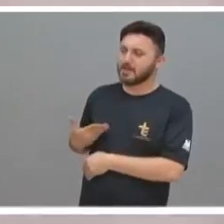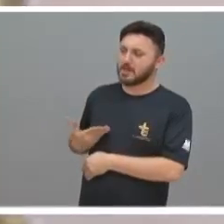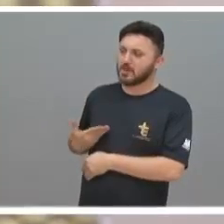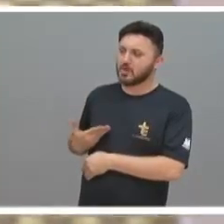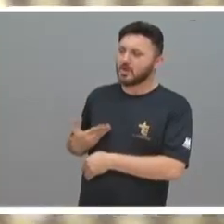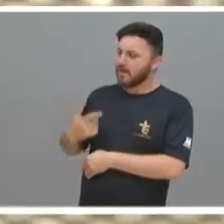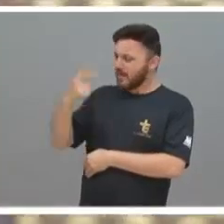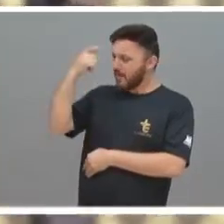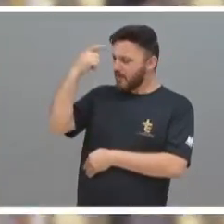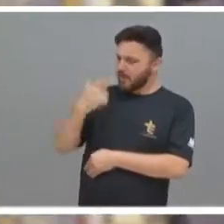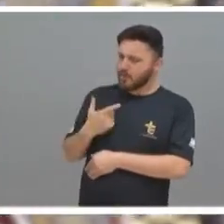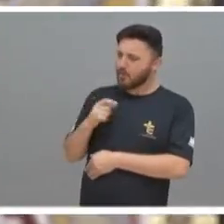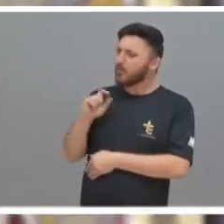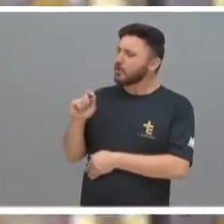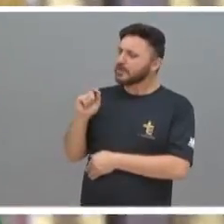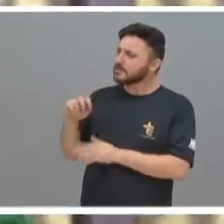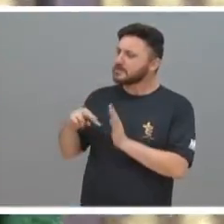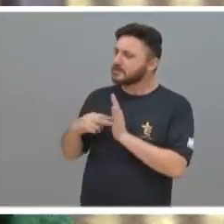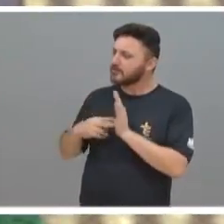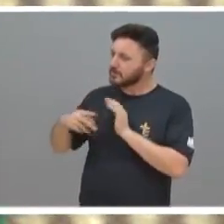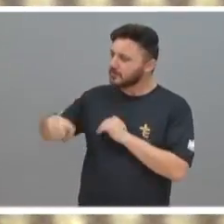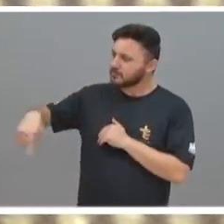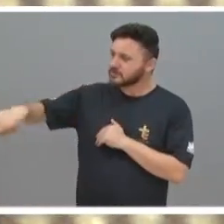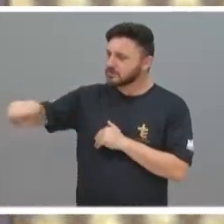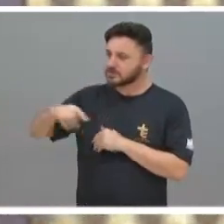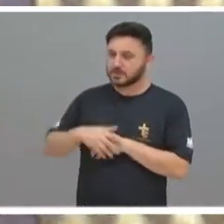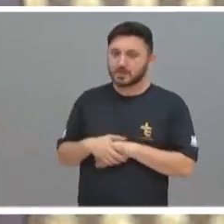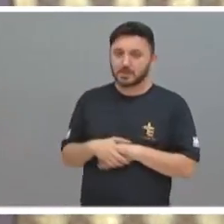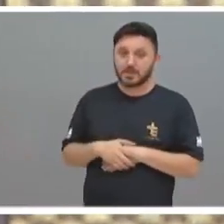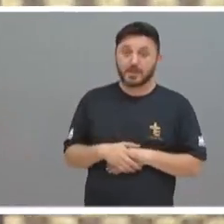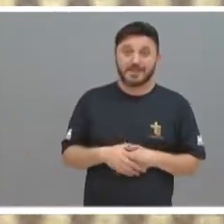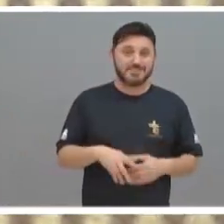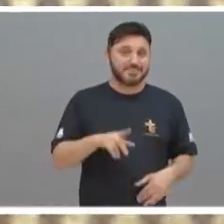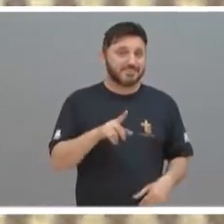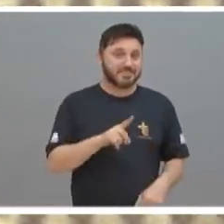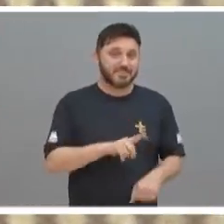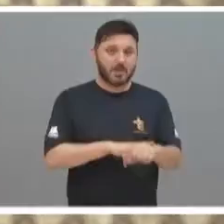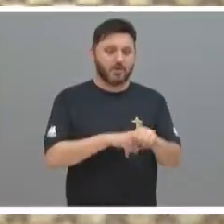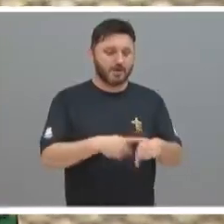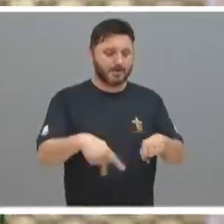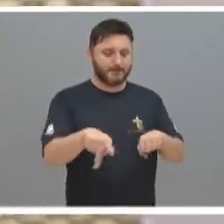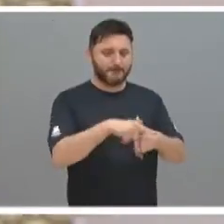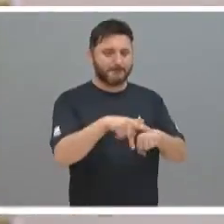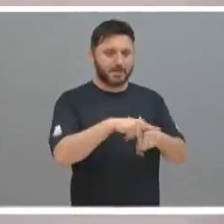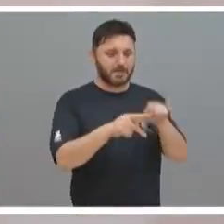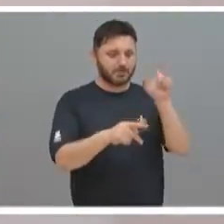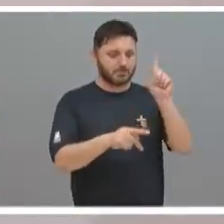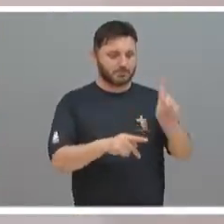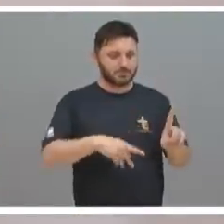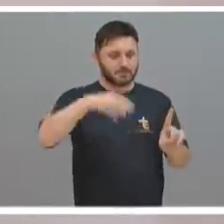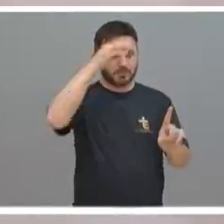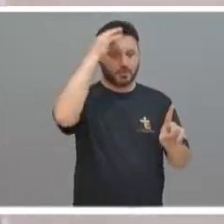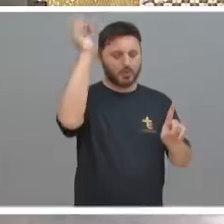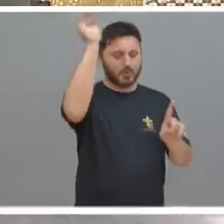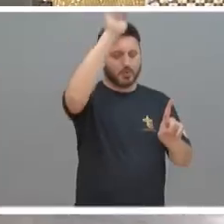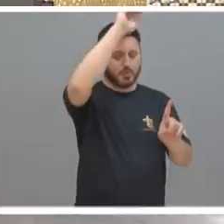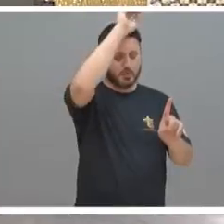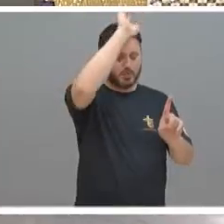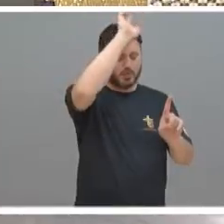Pedro, numa revelação divina, num sopro do Espírito, abre a boca e diz: tu